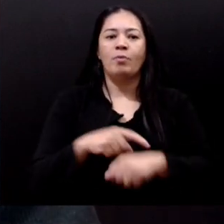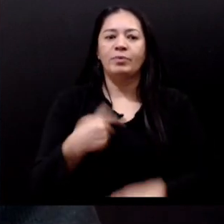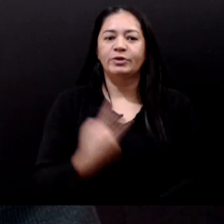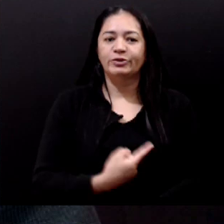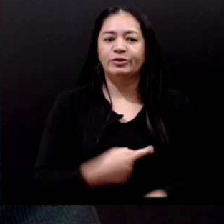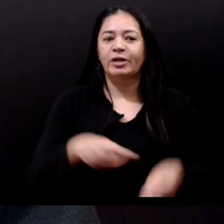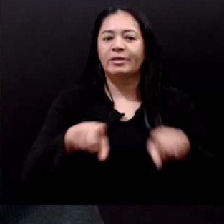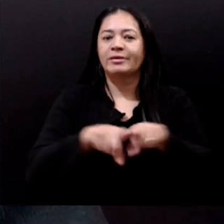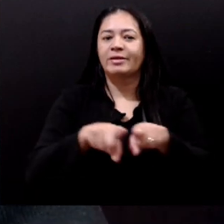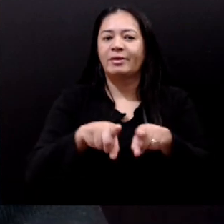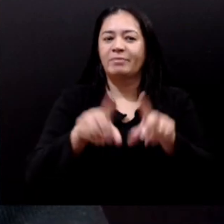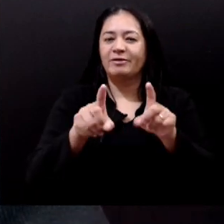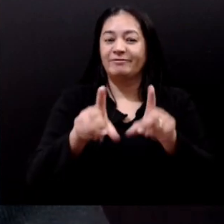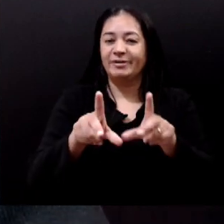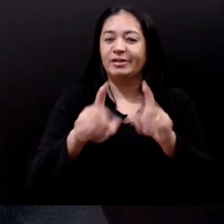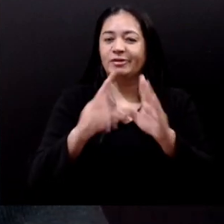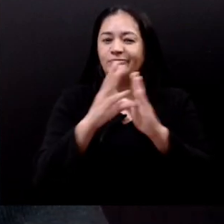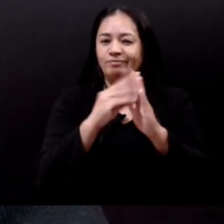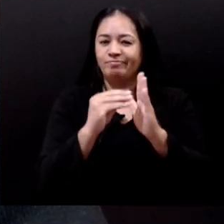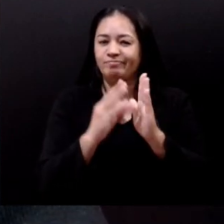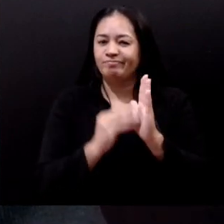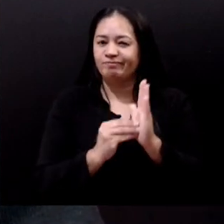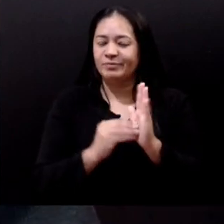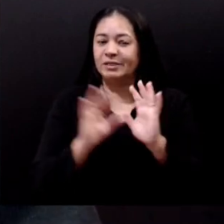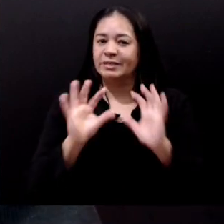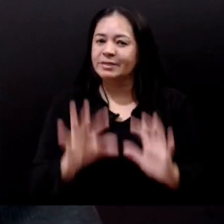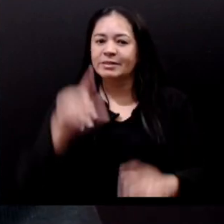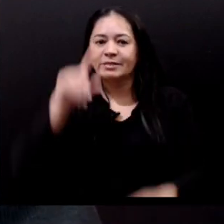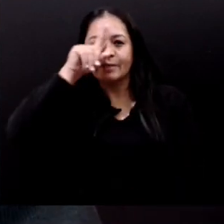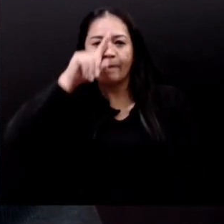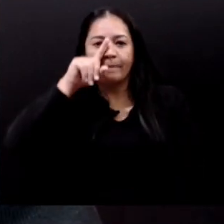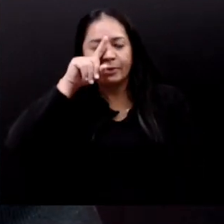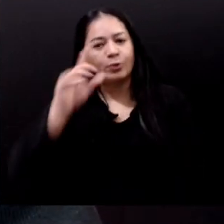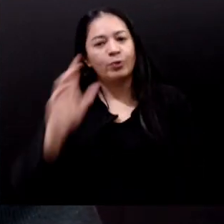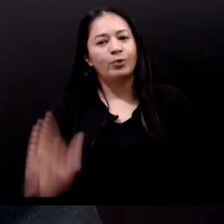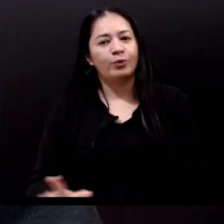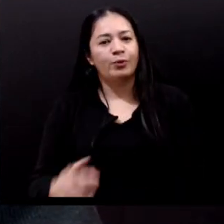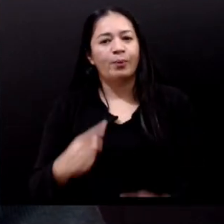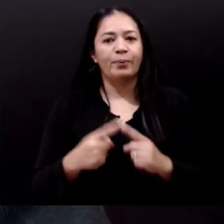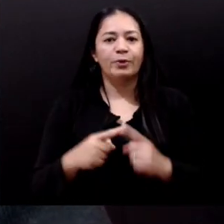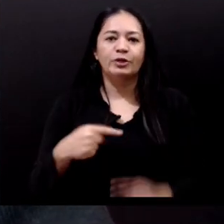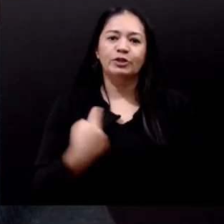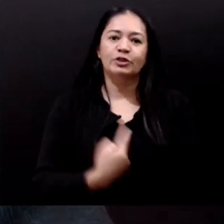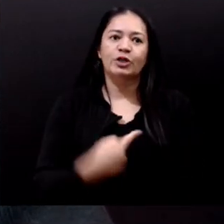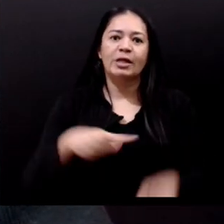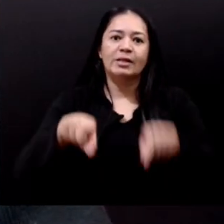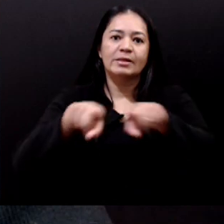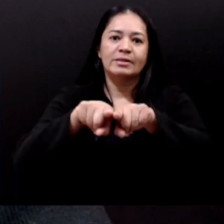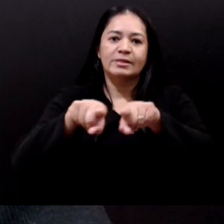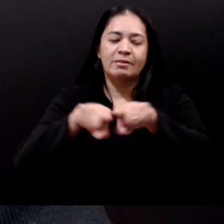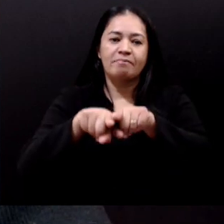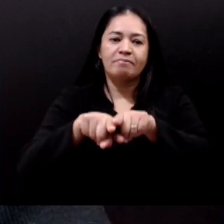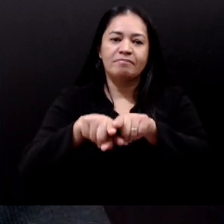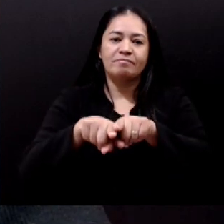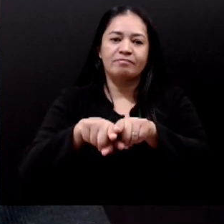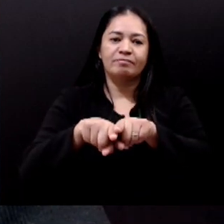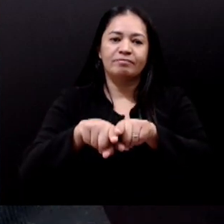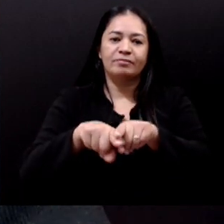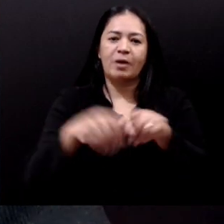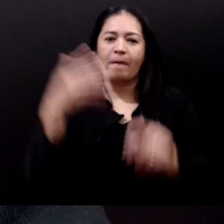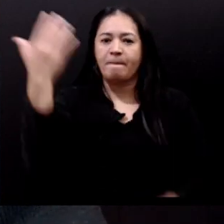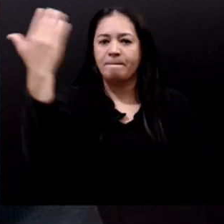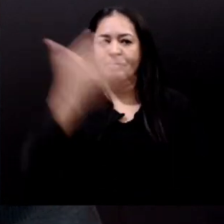perigoso. Isso Uhum. é perigoso porque nós também, quando se posta alguma coisa falando